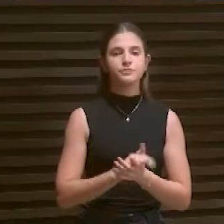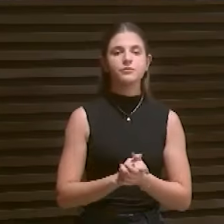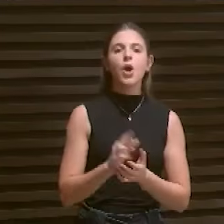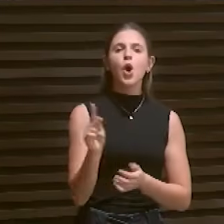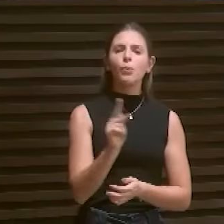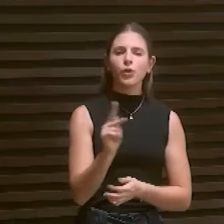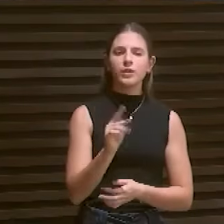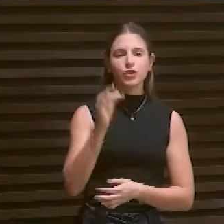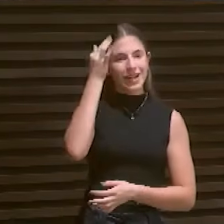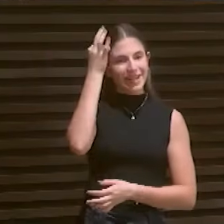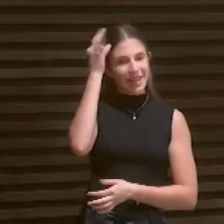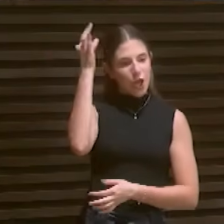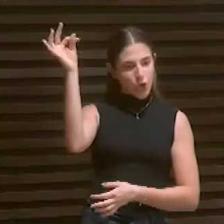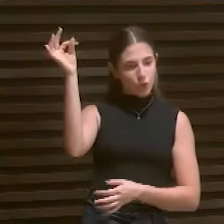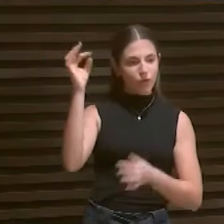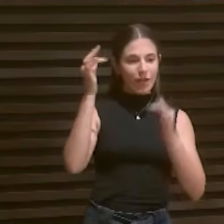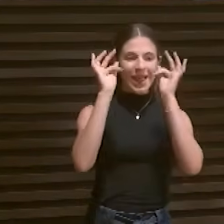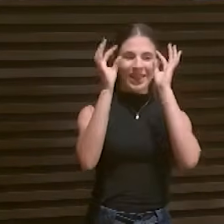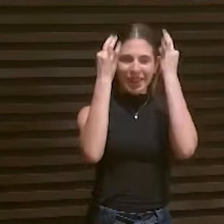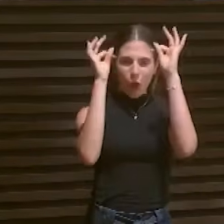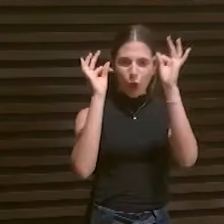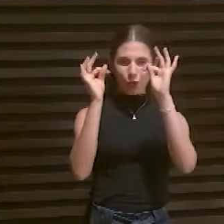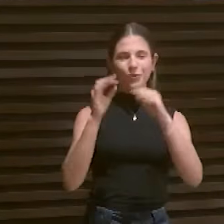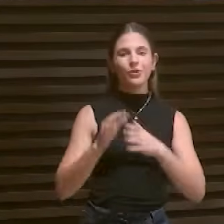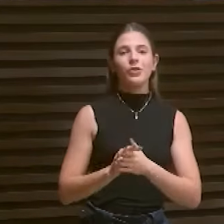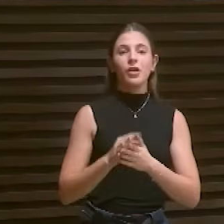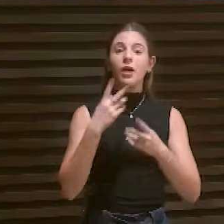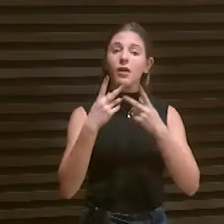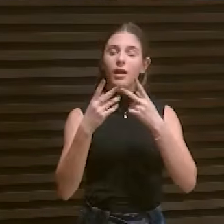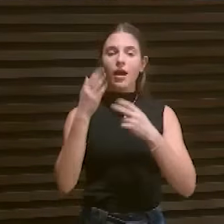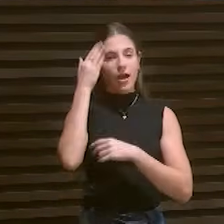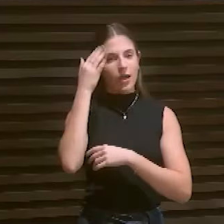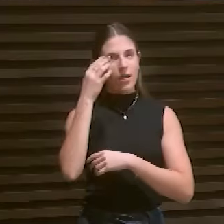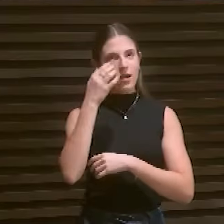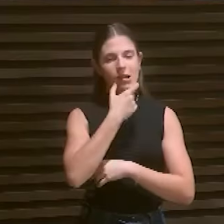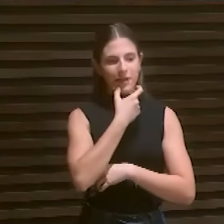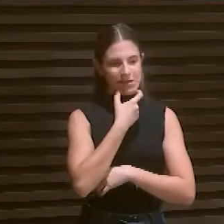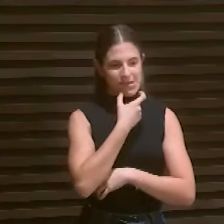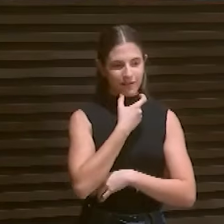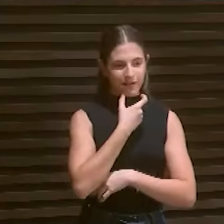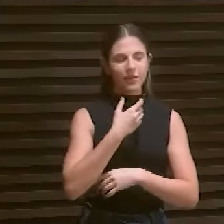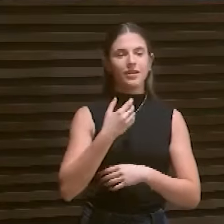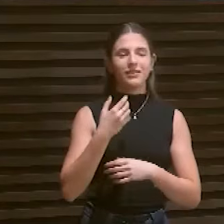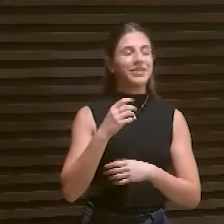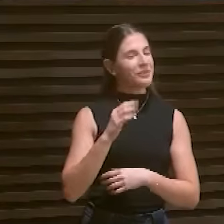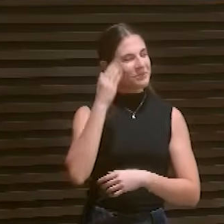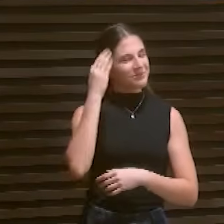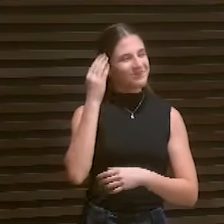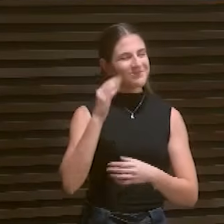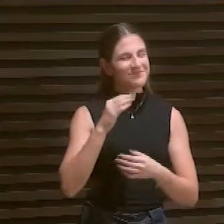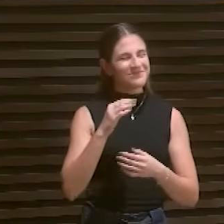teólogo americano chamado Robert Yarbrough escreveu o seguinte sobre mundo a que se refere João nesse